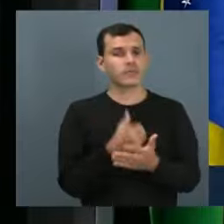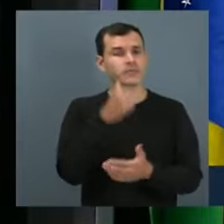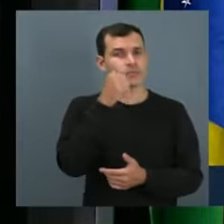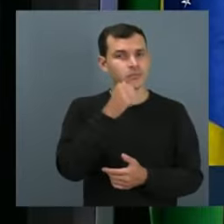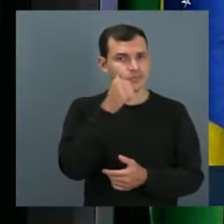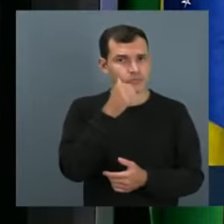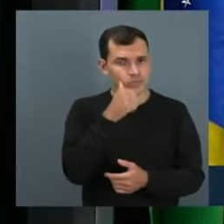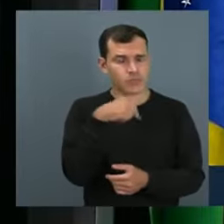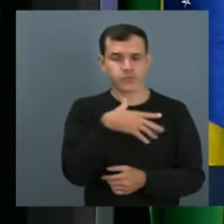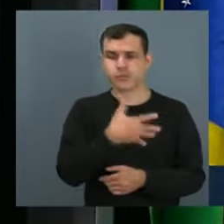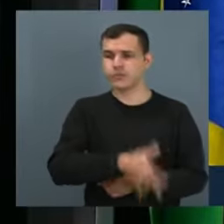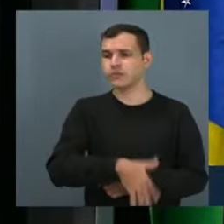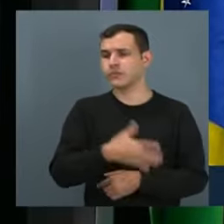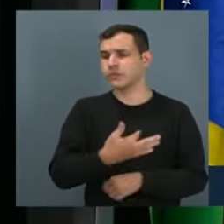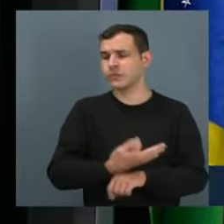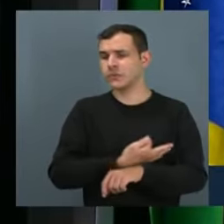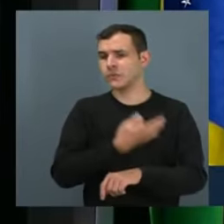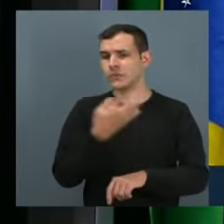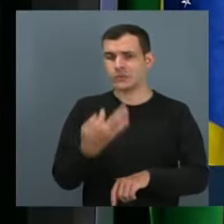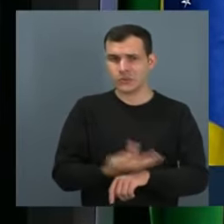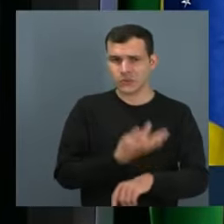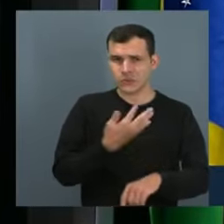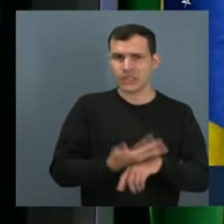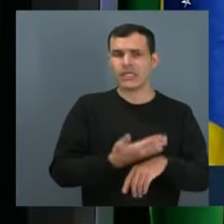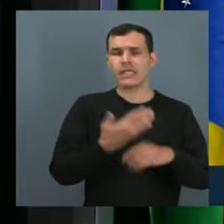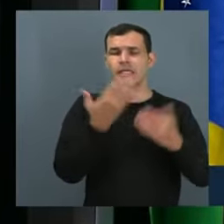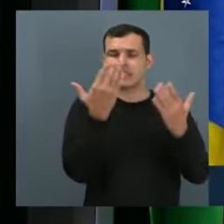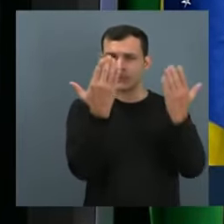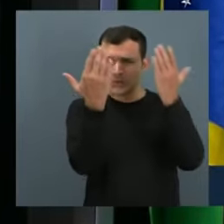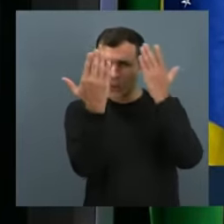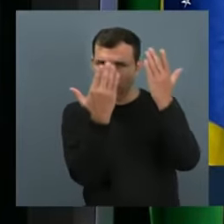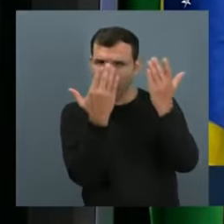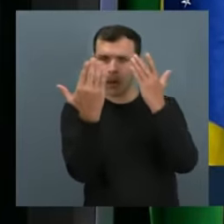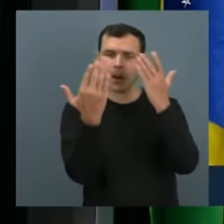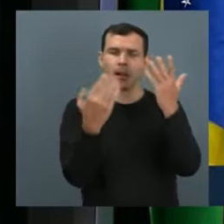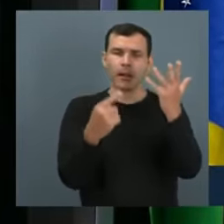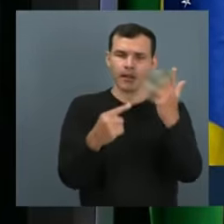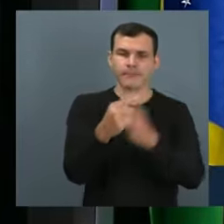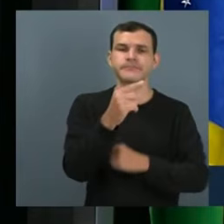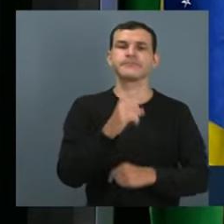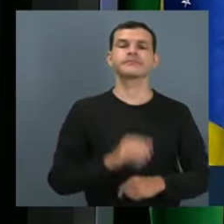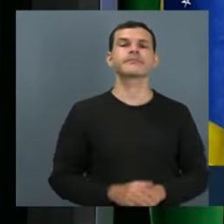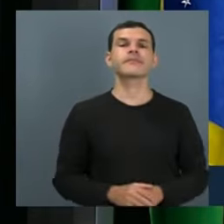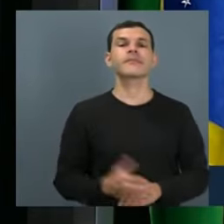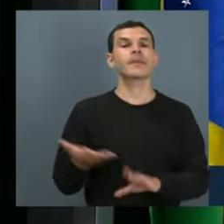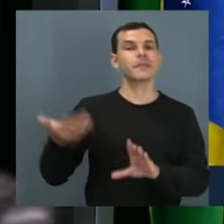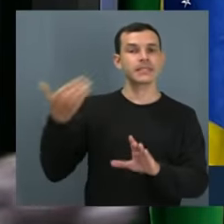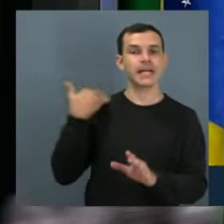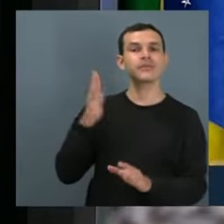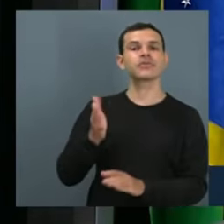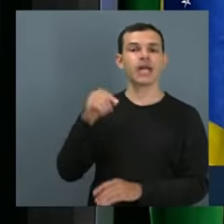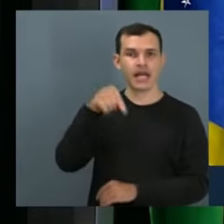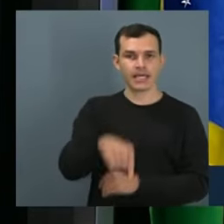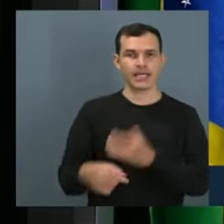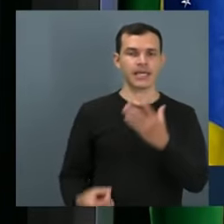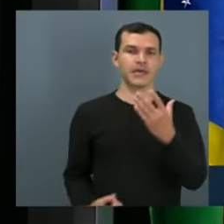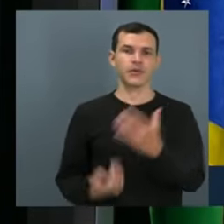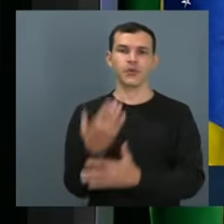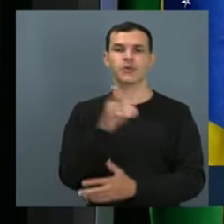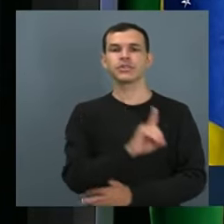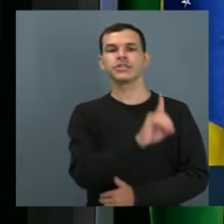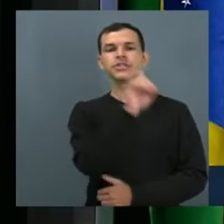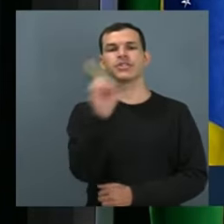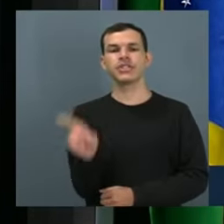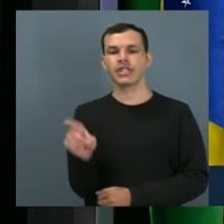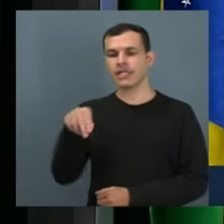foi aprovado por unanimidade pelos meus colegas aqui, que é o Dia do Nascituro, né? O Dia do Nascituro, dia